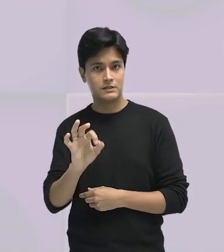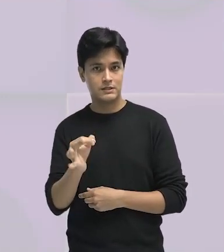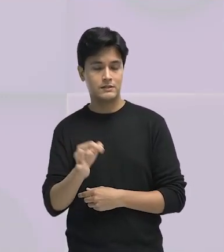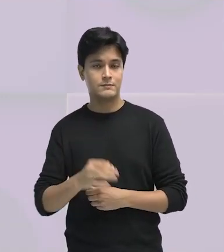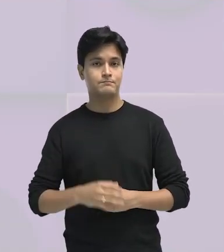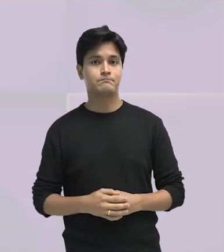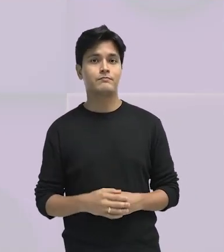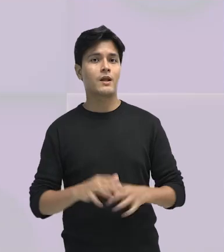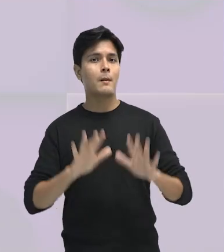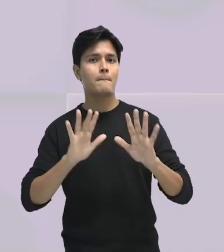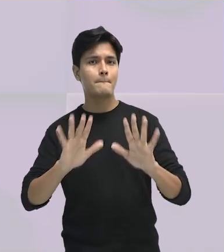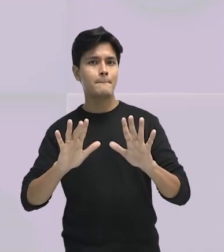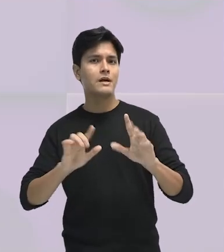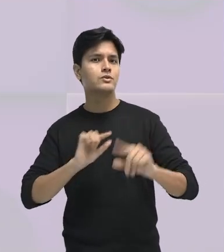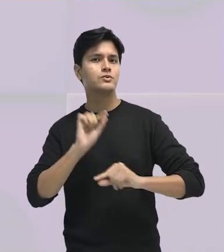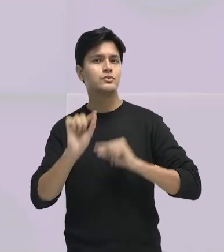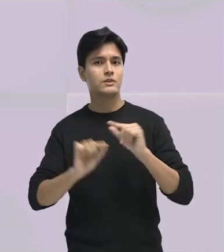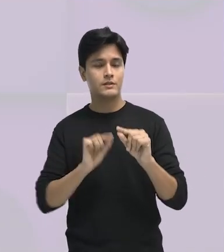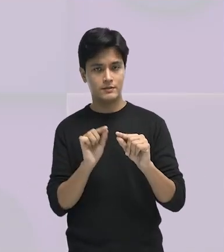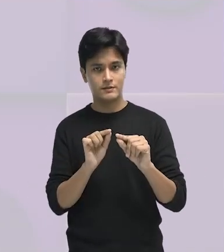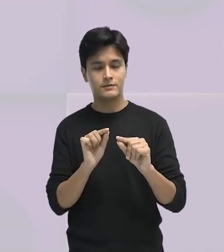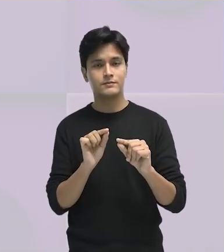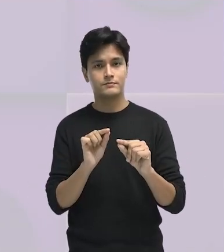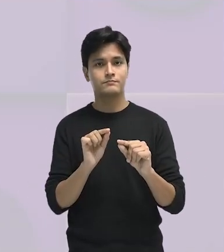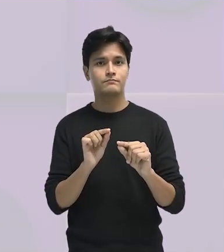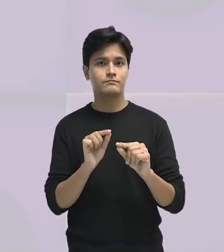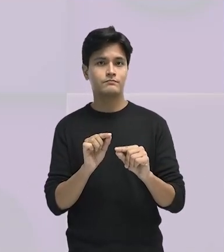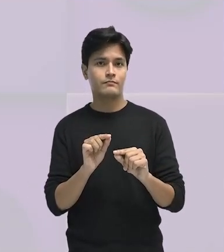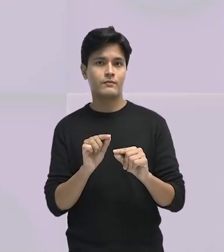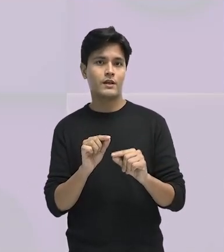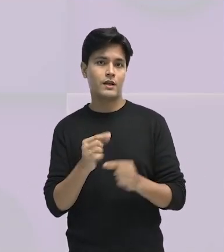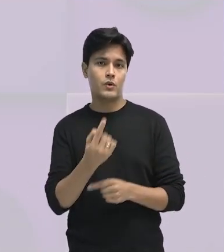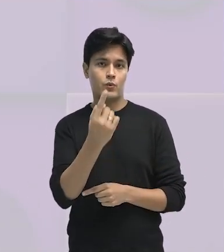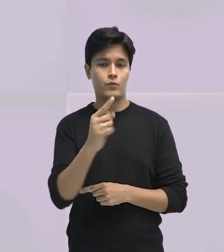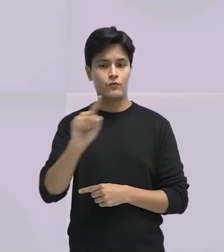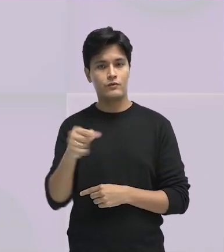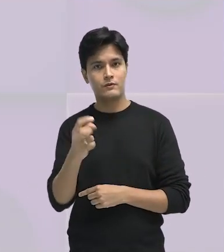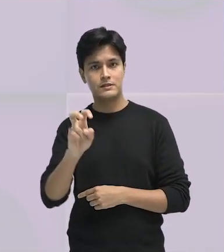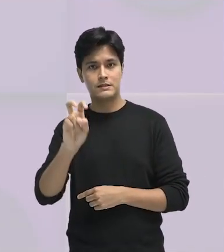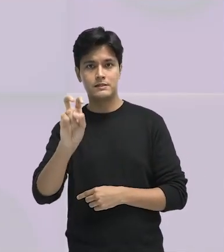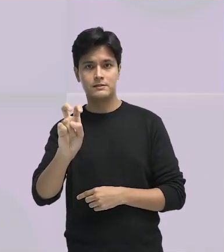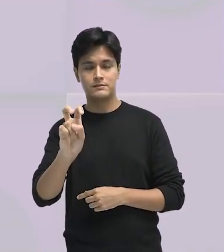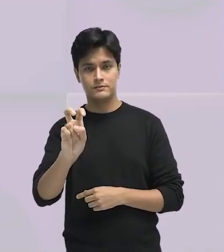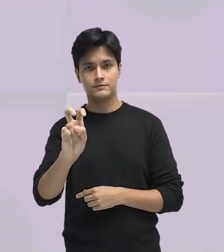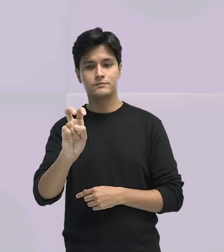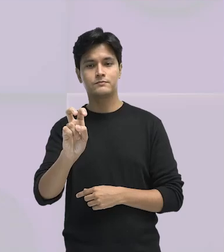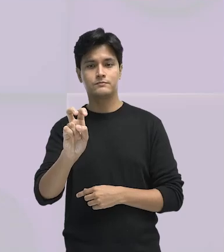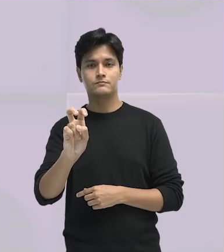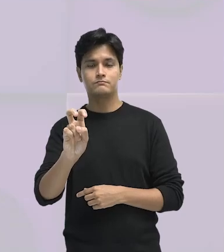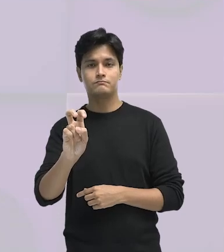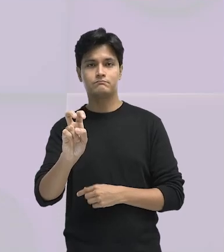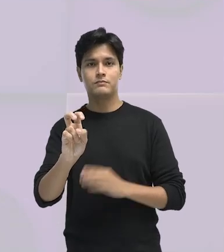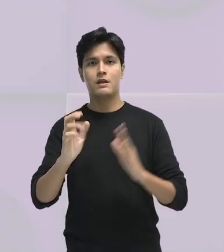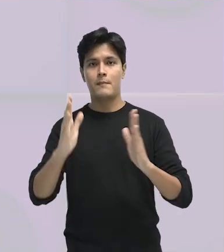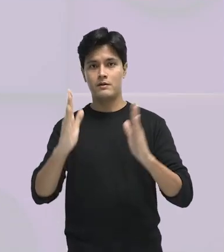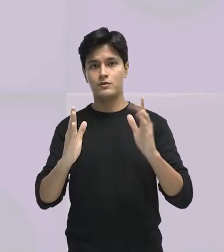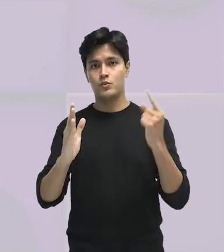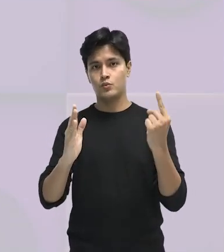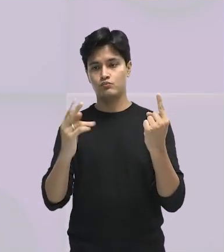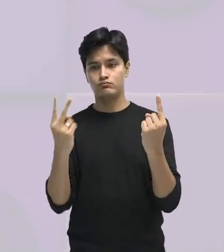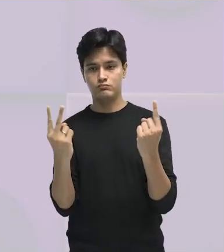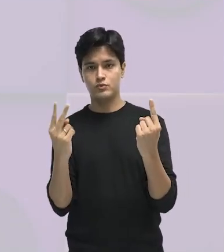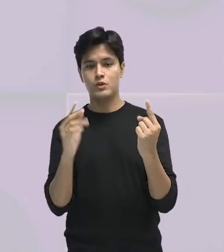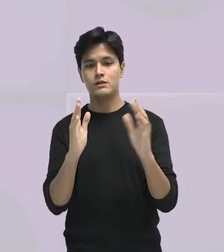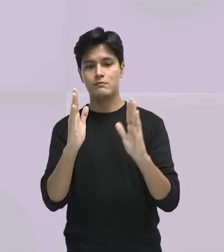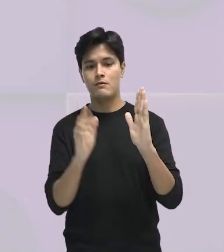quebrado. Mas, na verdade, apesar de ser o número 1,5, né, que está ali entre o 1 e o 2,